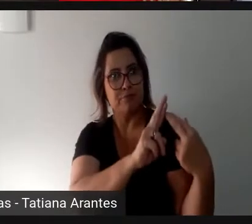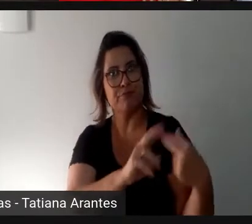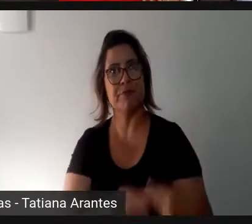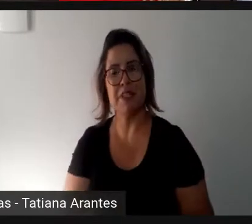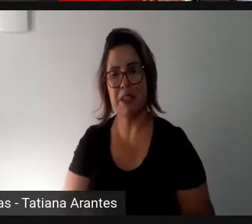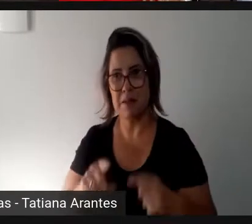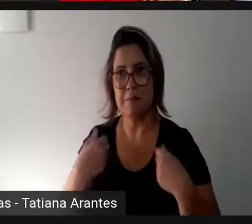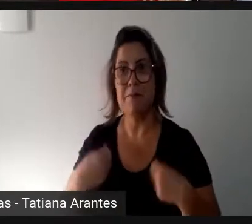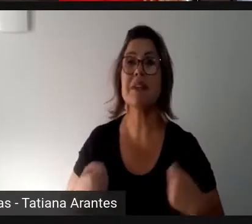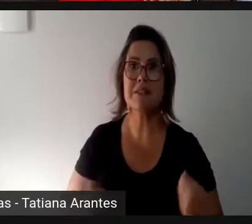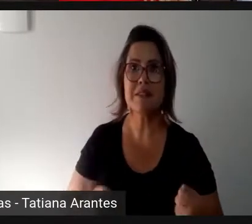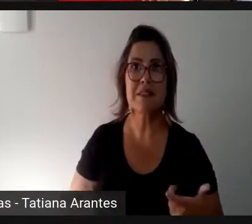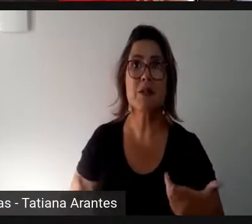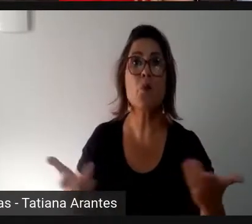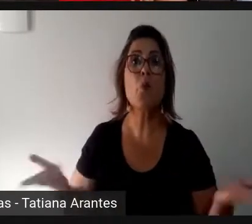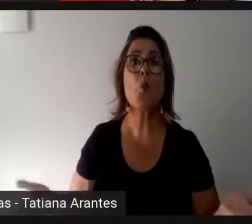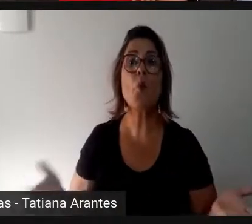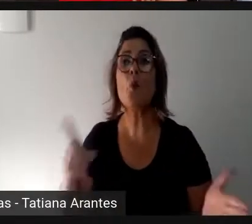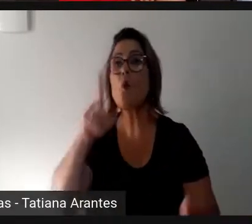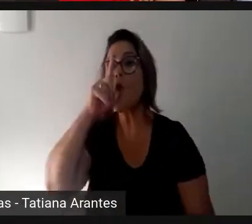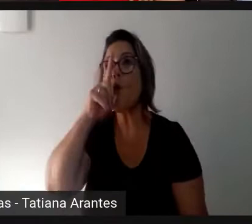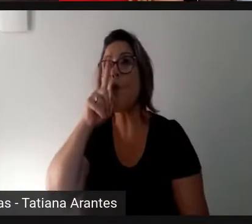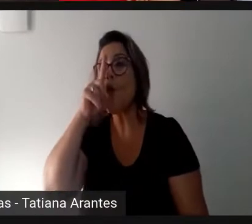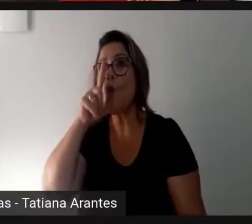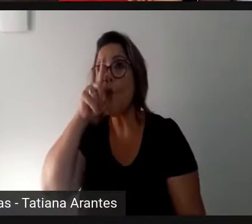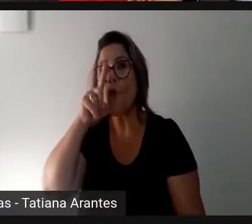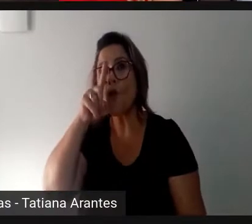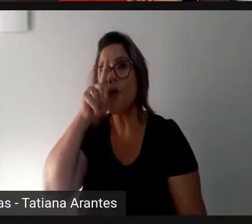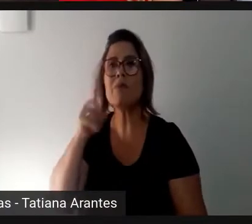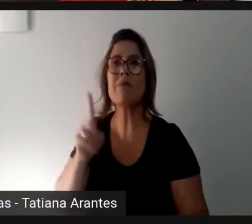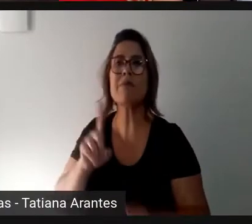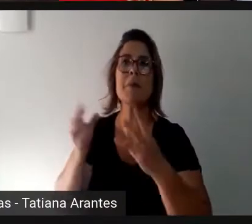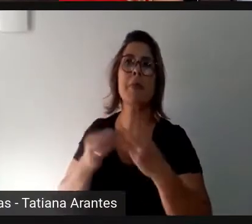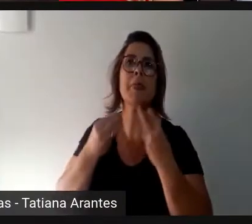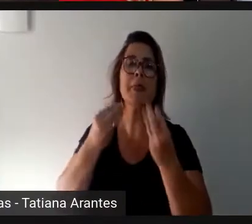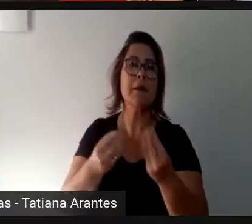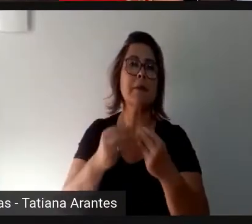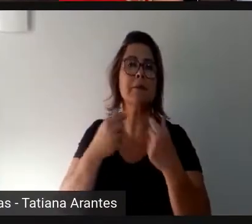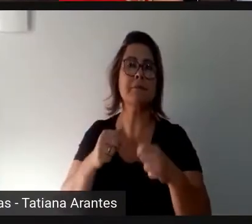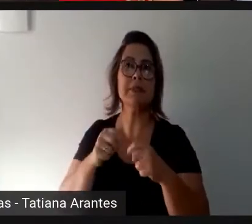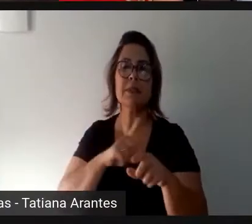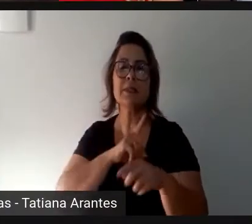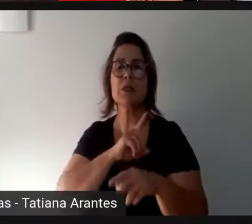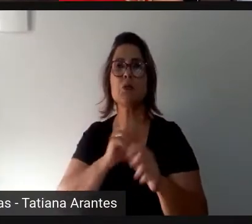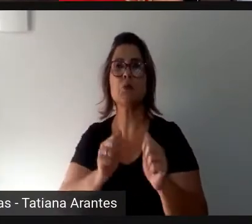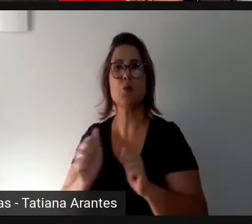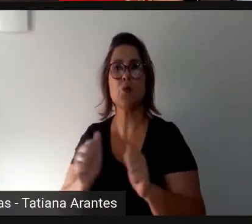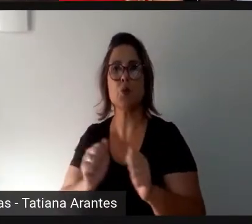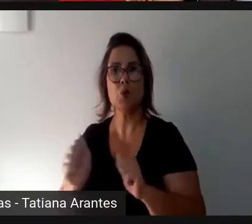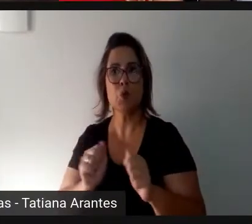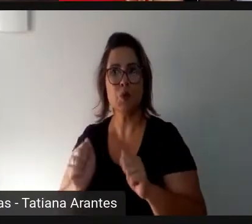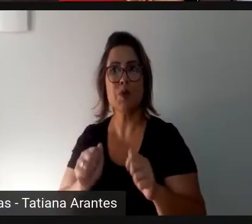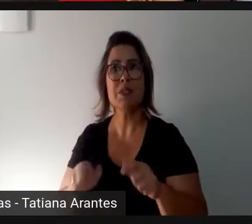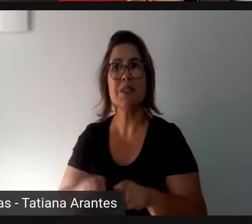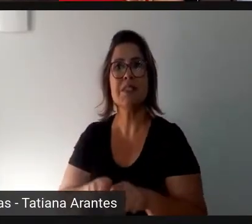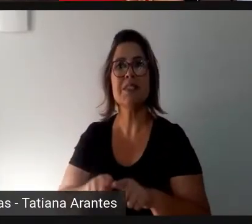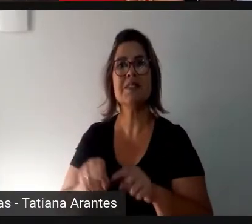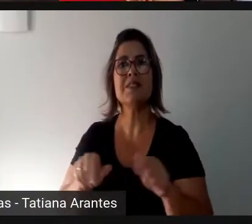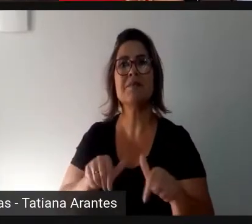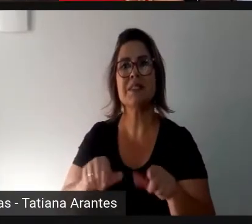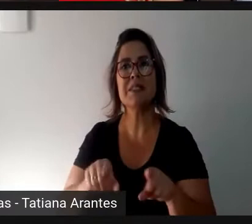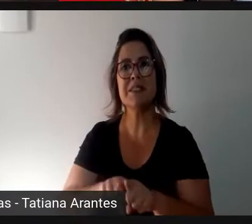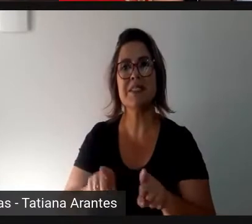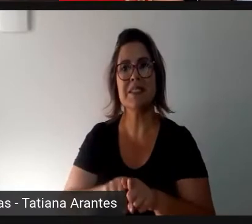entregar. Quais os riscos de não entrega e quais os controles eu preciso ter, os atos dos funcionários, inclusive com relação a